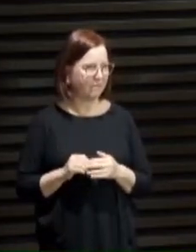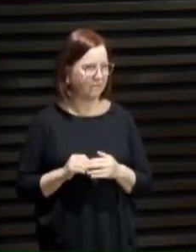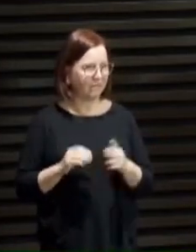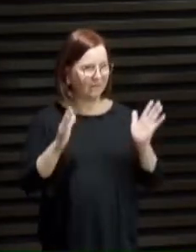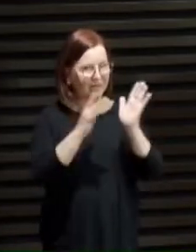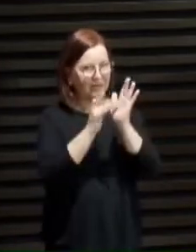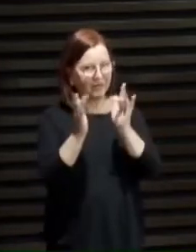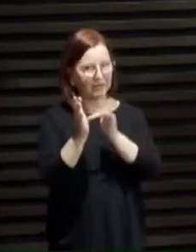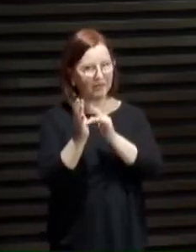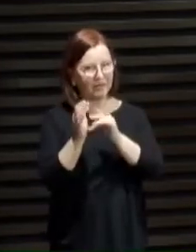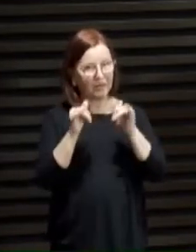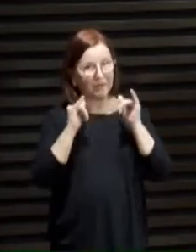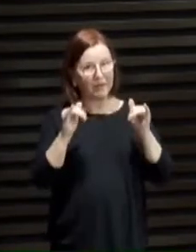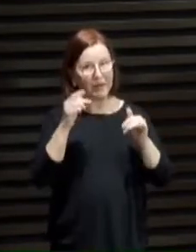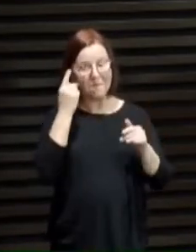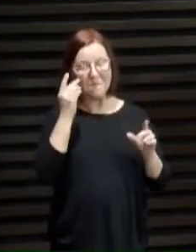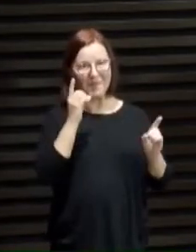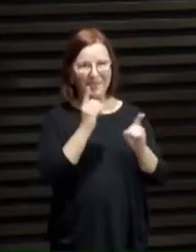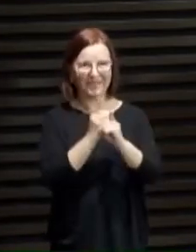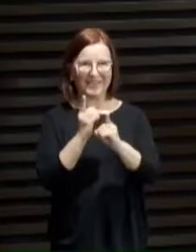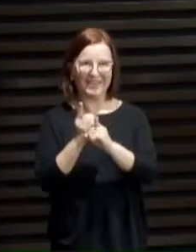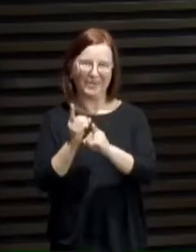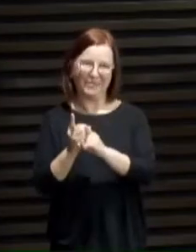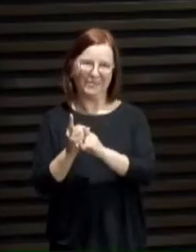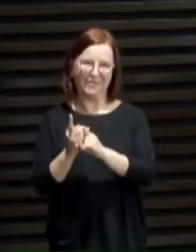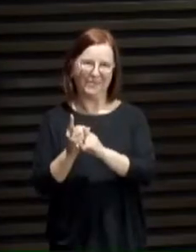Jesus disse isso aos seus discípulos.